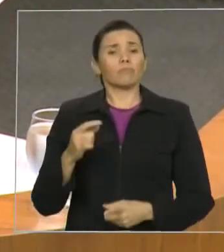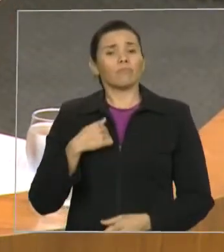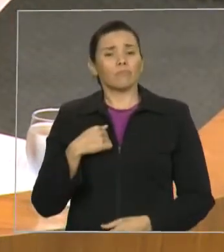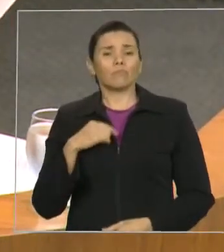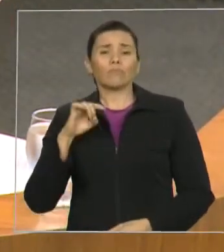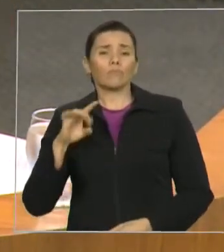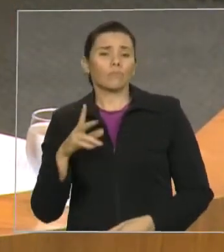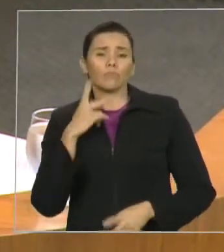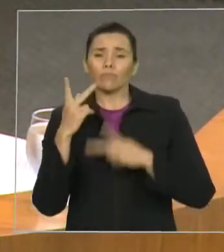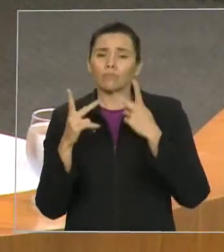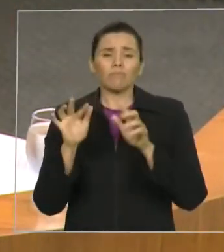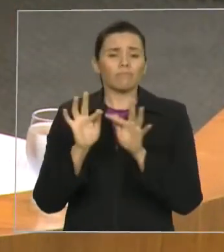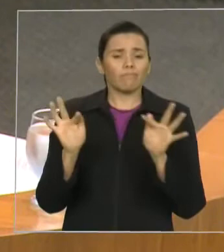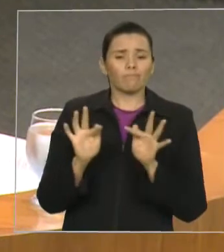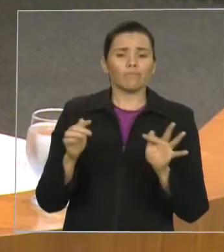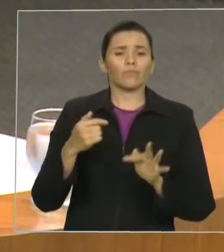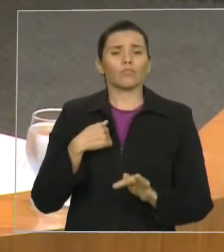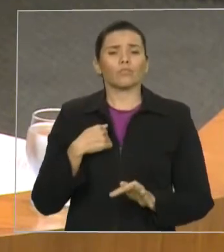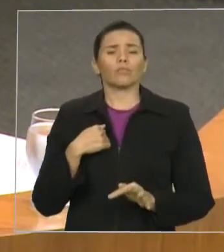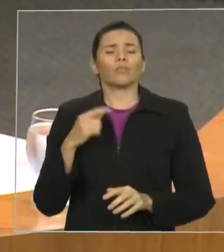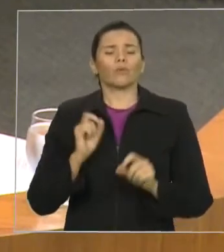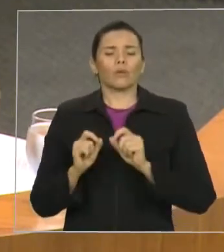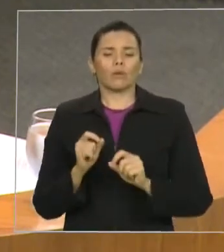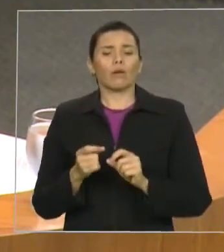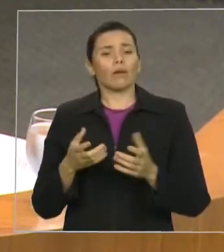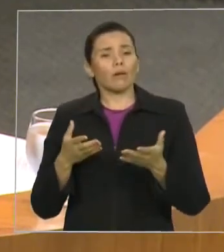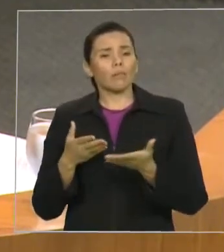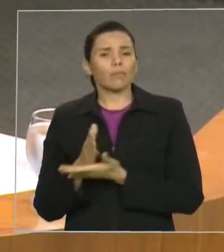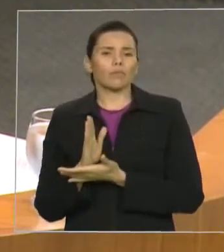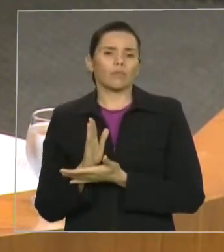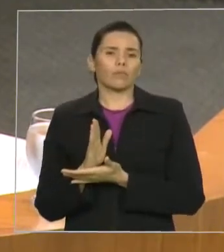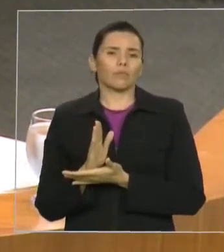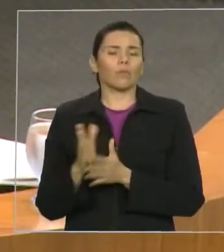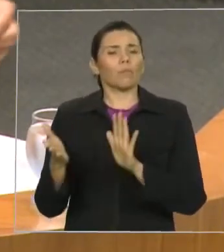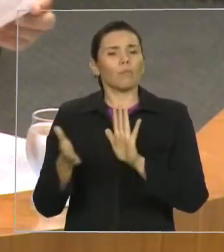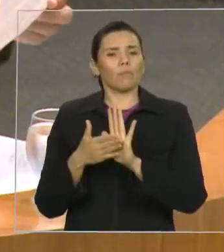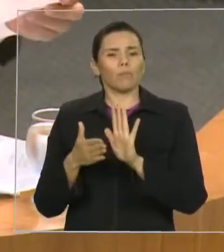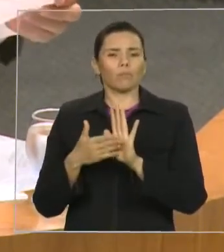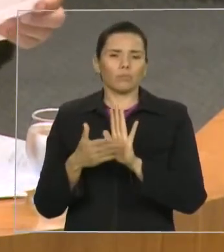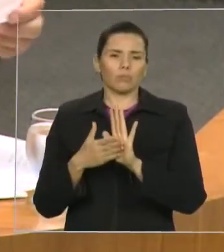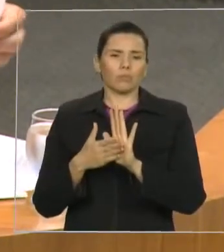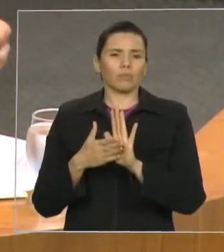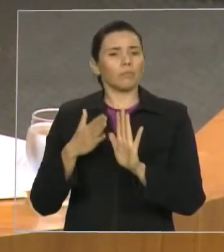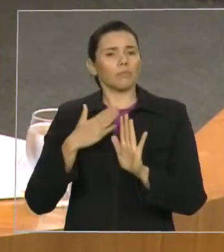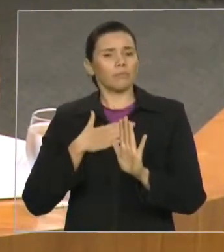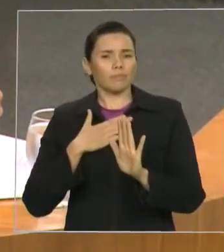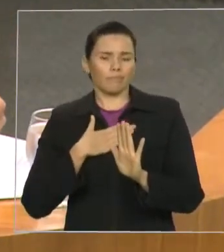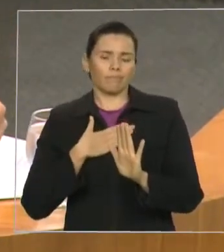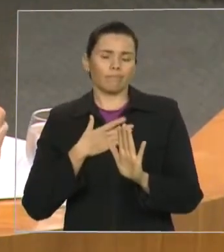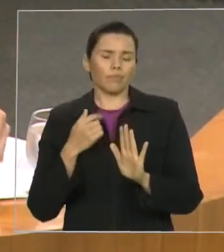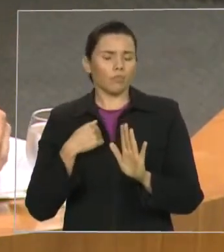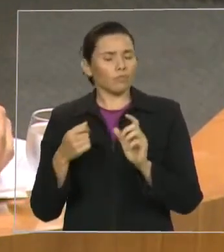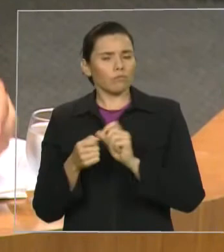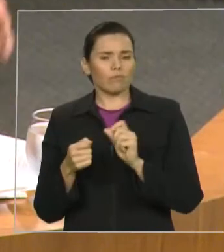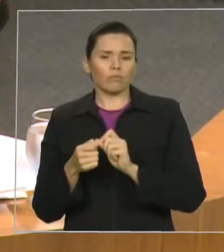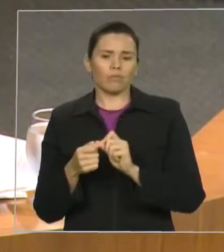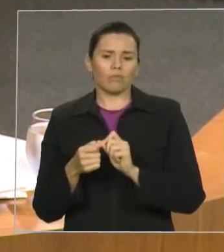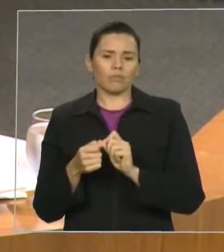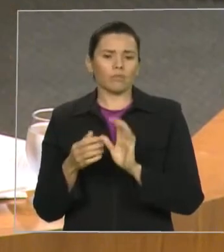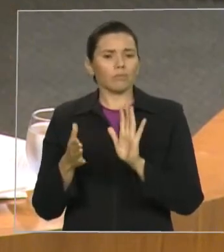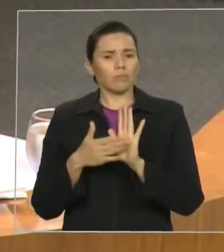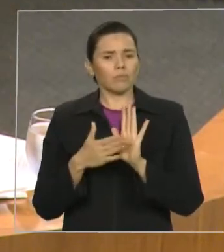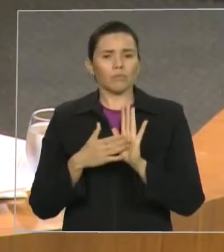a aprovação de proposição de nossa autoria. Simplesmente isso. Nada mais.